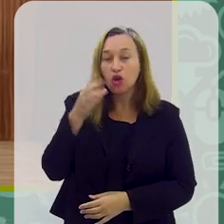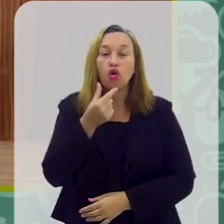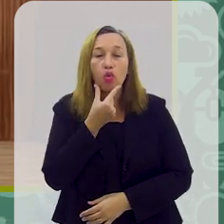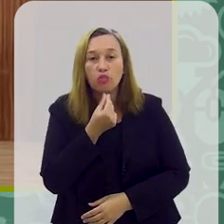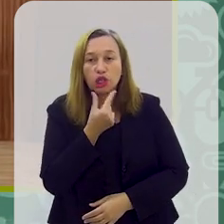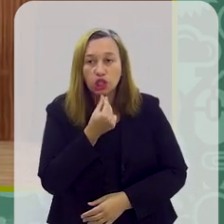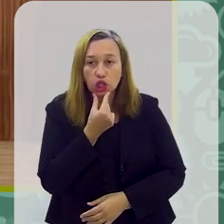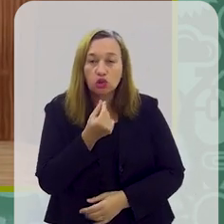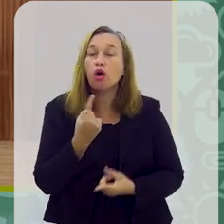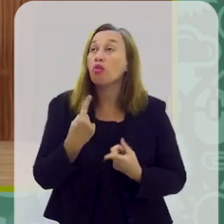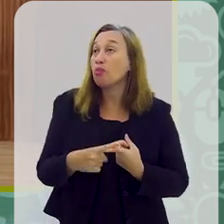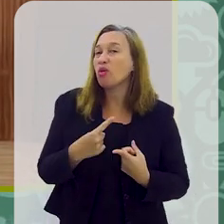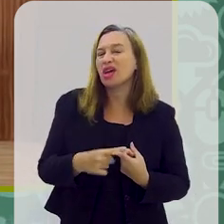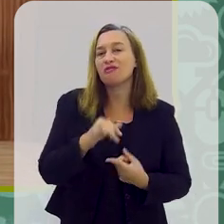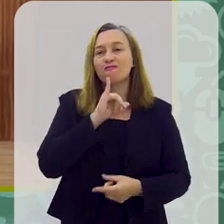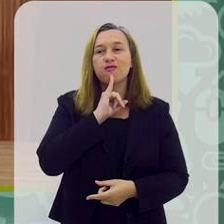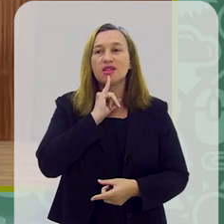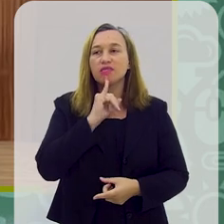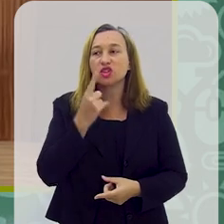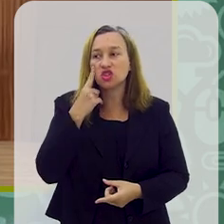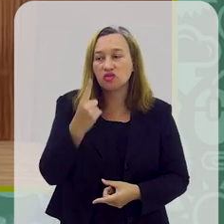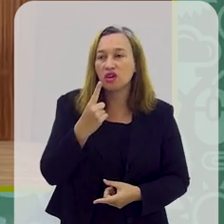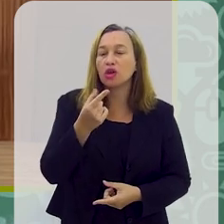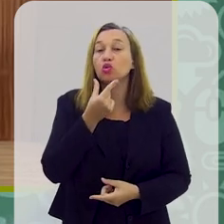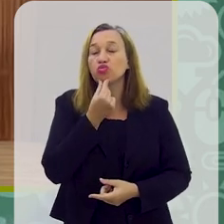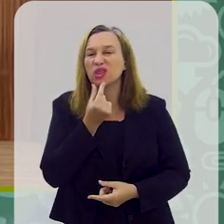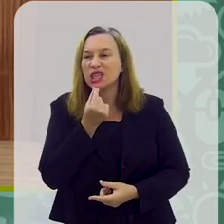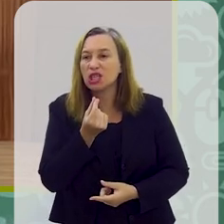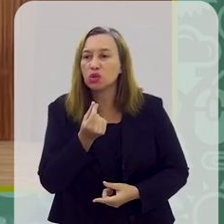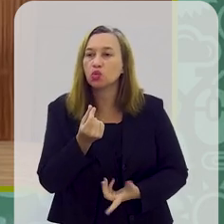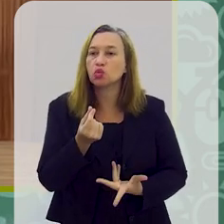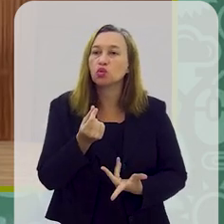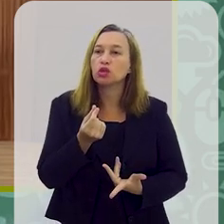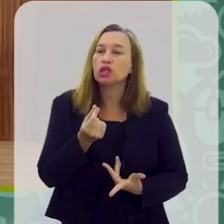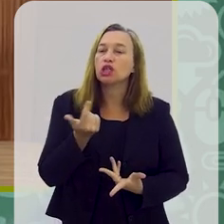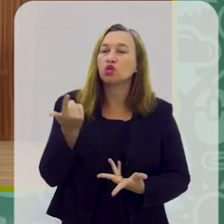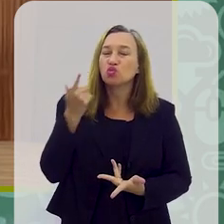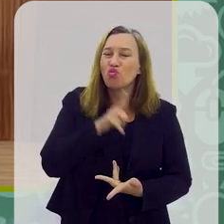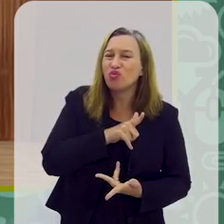com meninos nesse caso, porque infelizmente a gente vê que os meninos